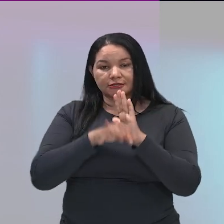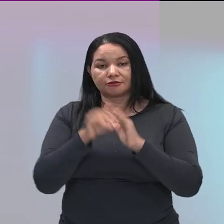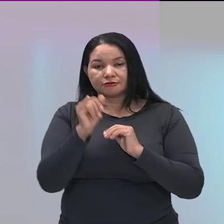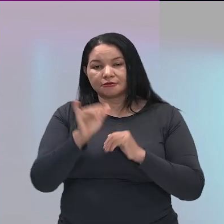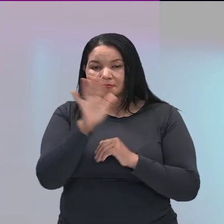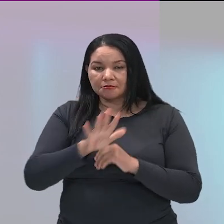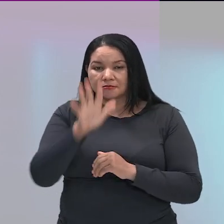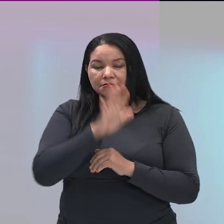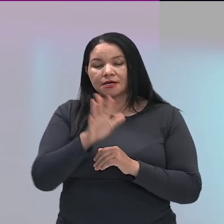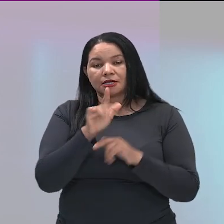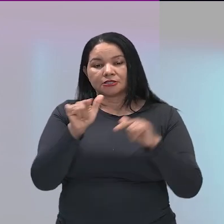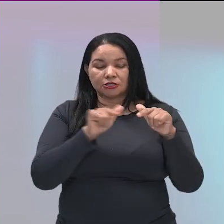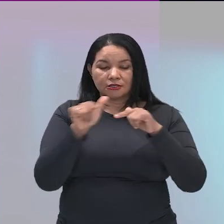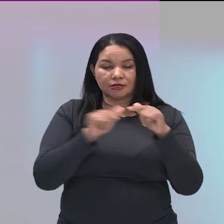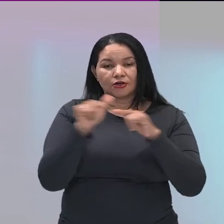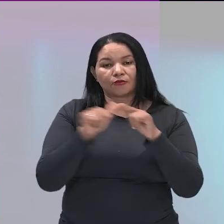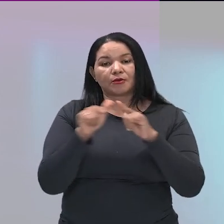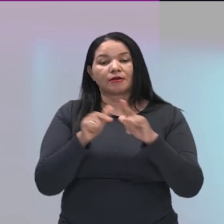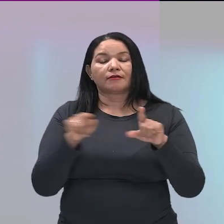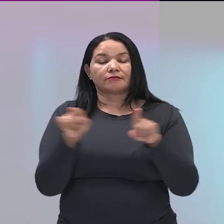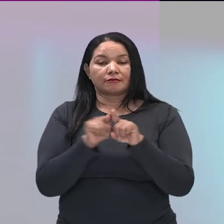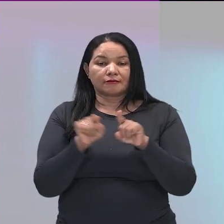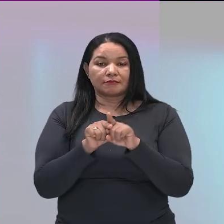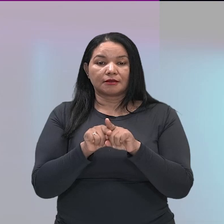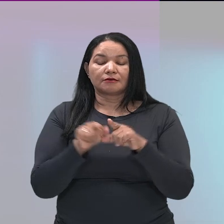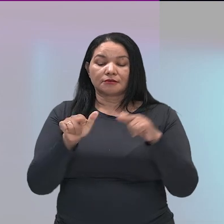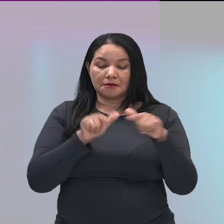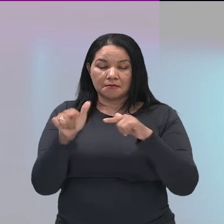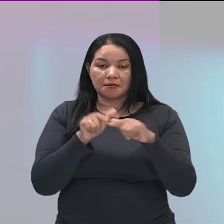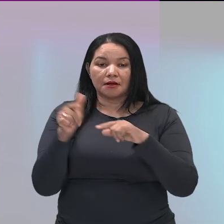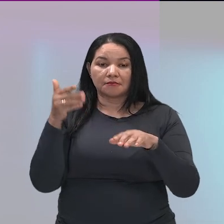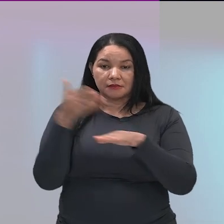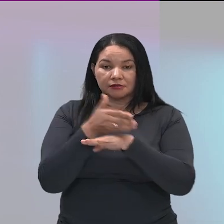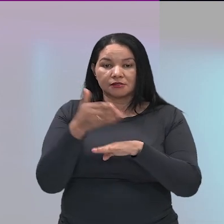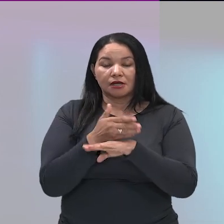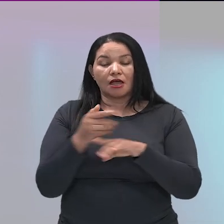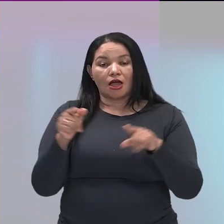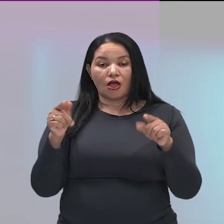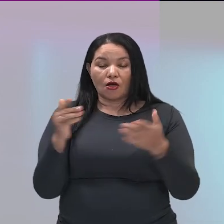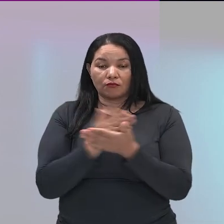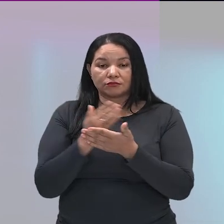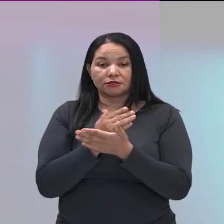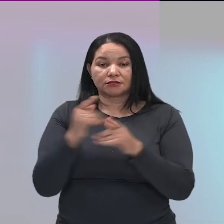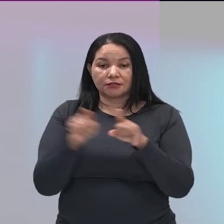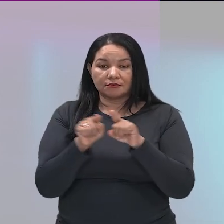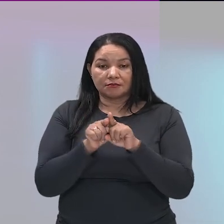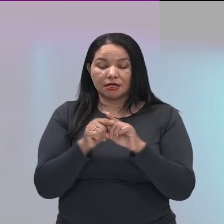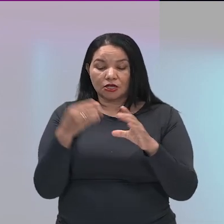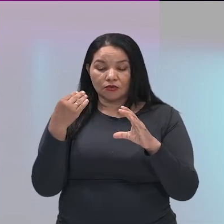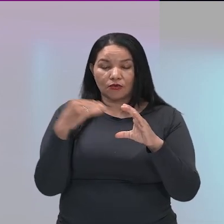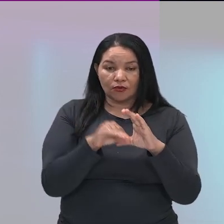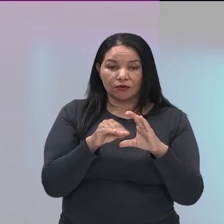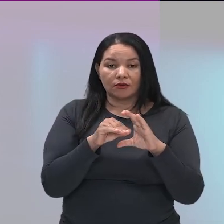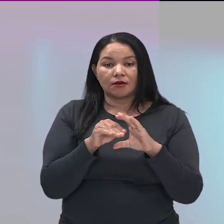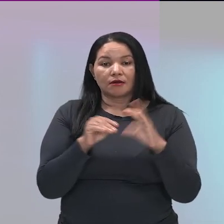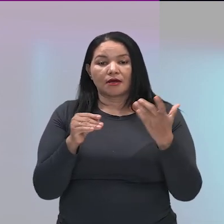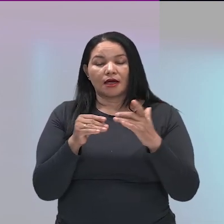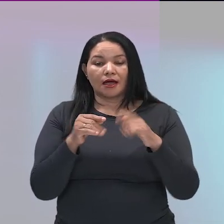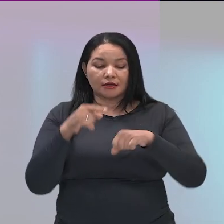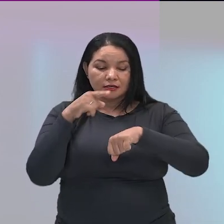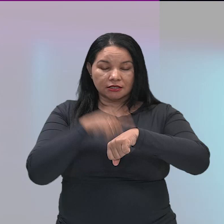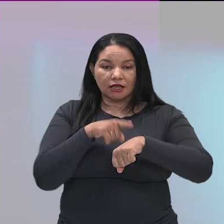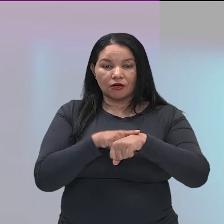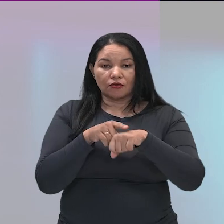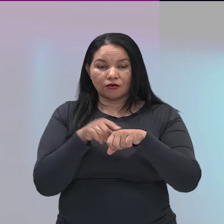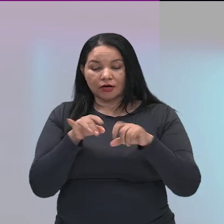de trabalhar, o próprio trabalho mesmo, você coloca lá na plataforma, você não pode se reunir no mesmo momento,